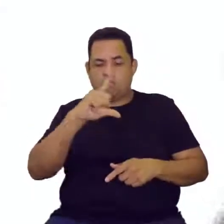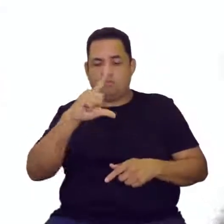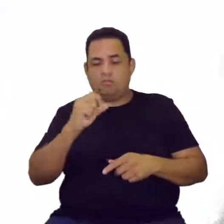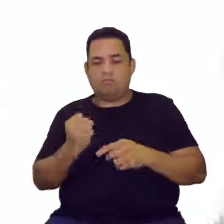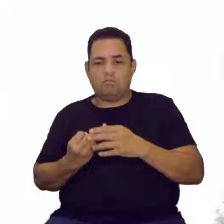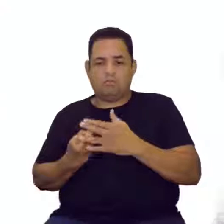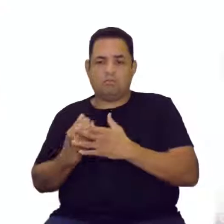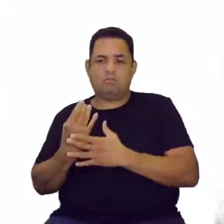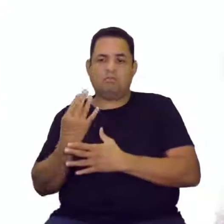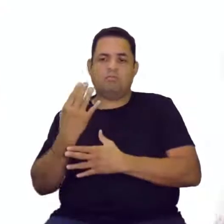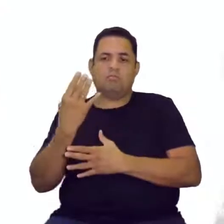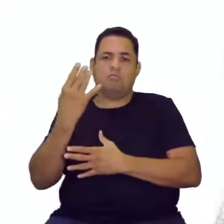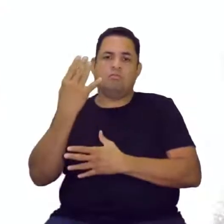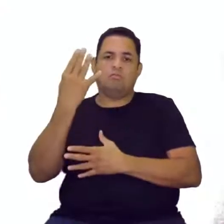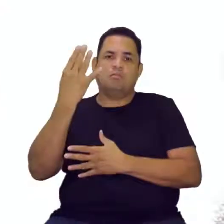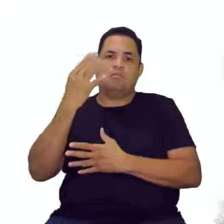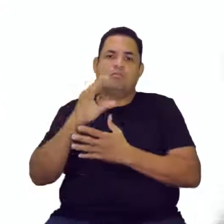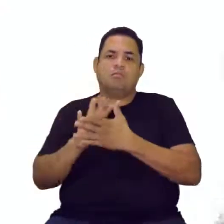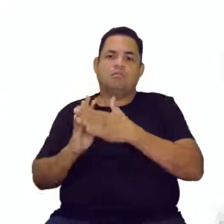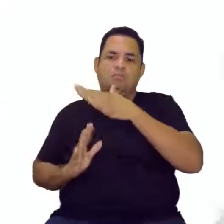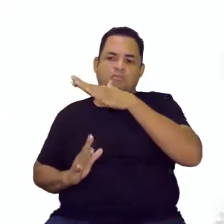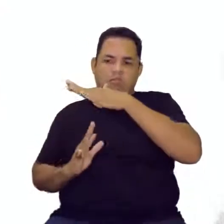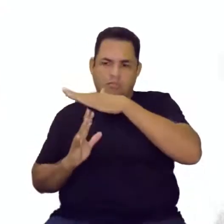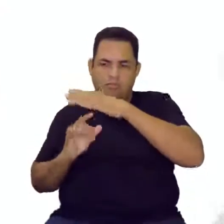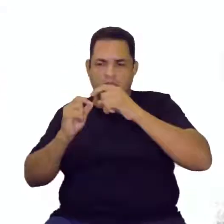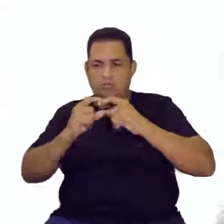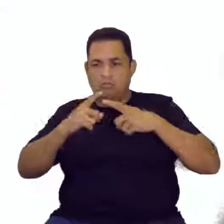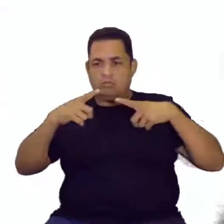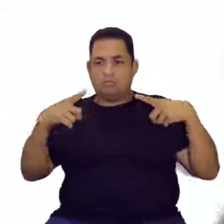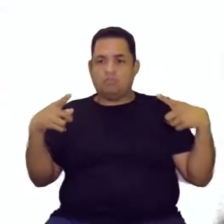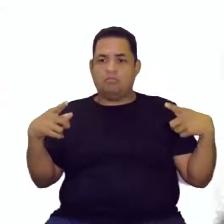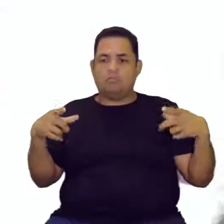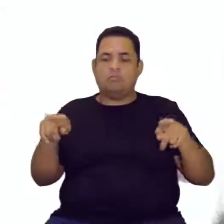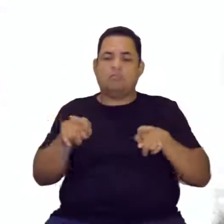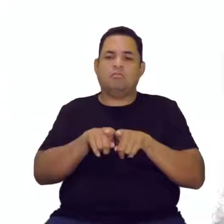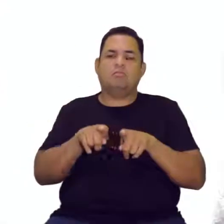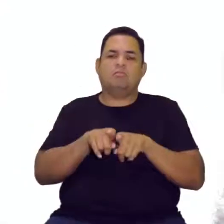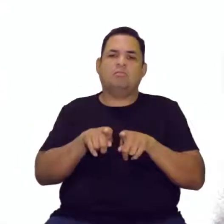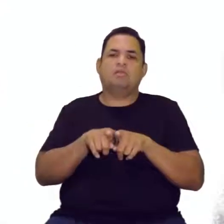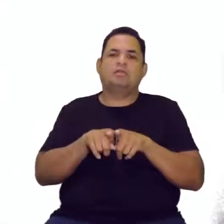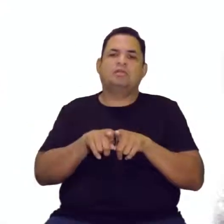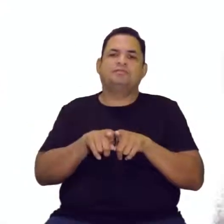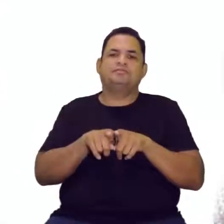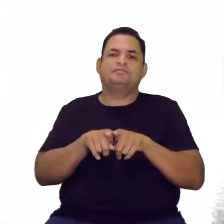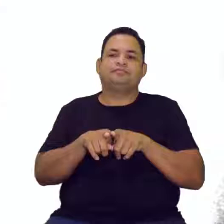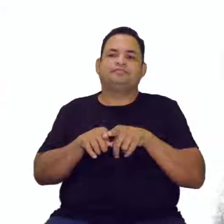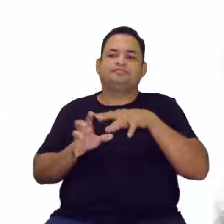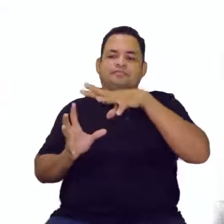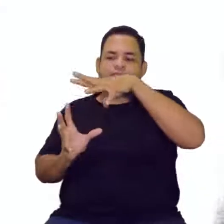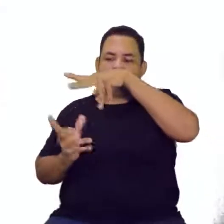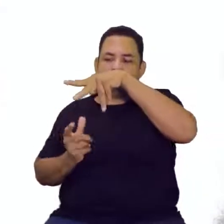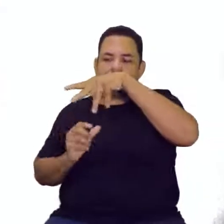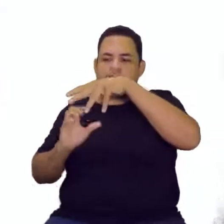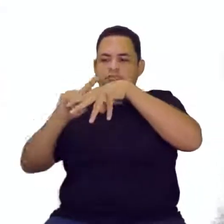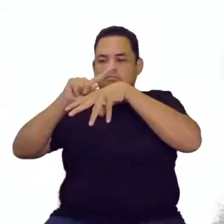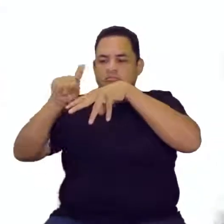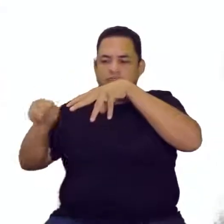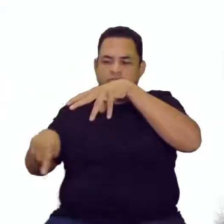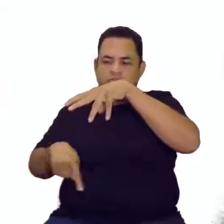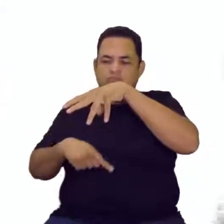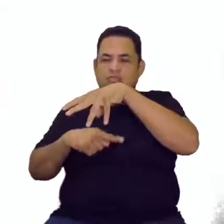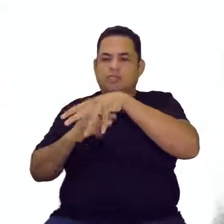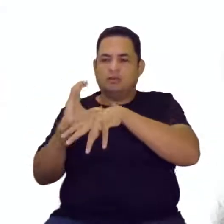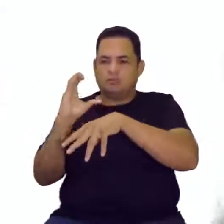liberação, maior vai ser o efeito estufa e, consequentemente, o aquecimento